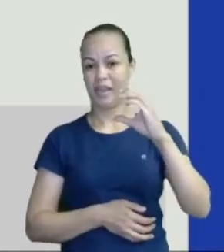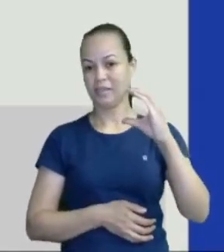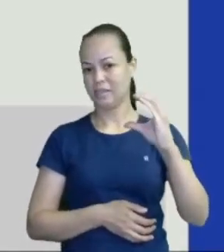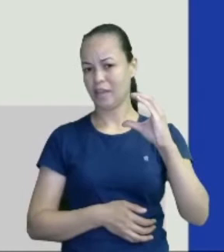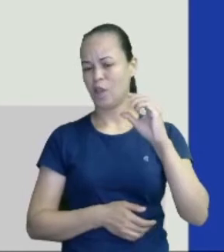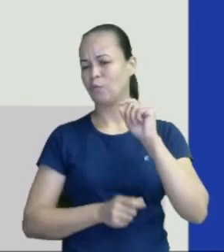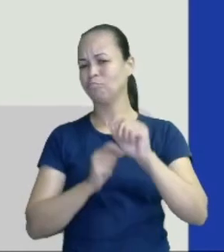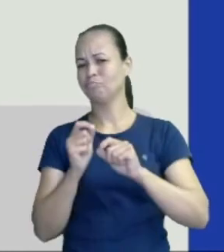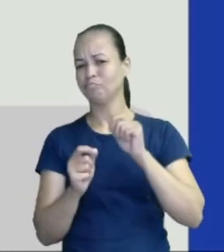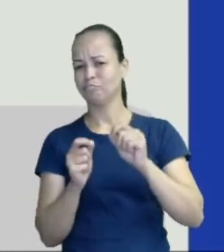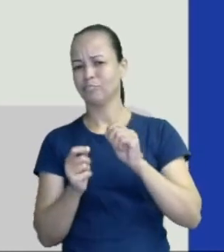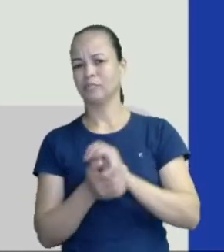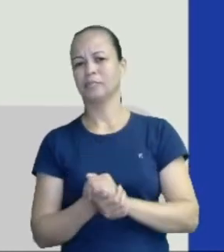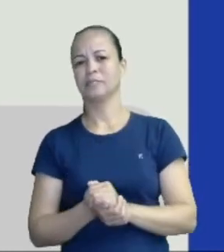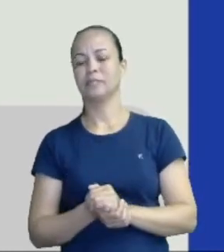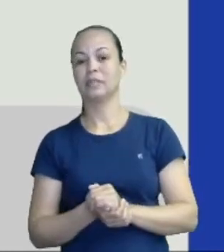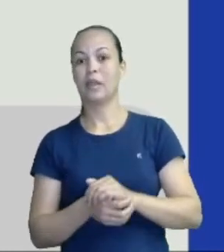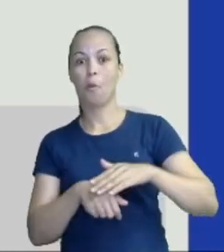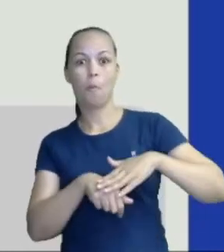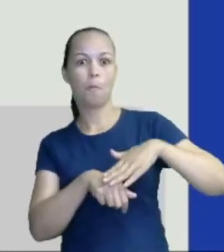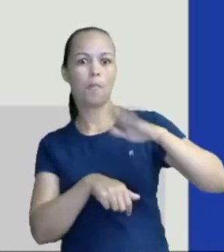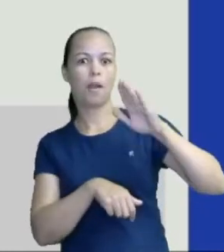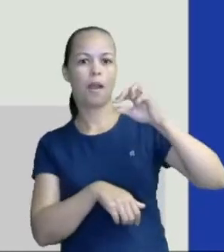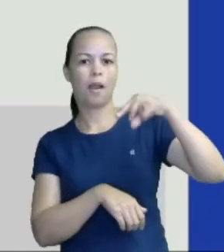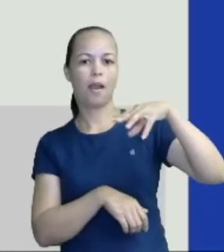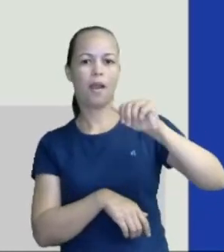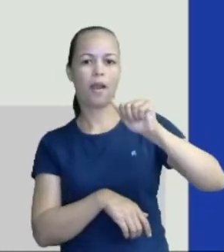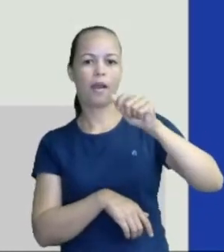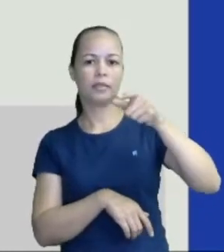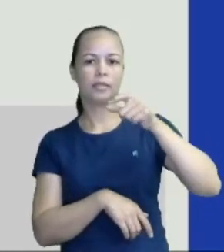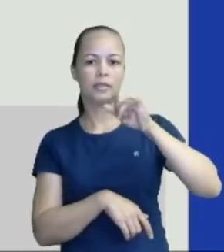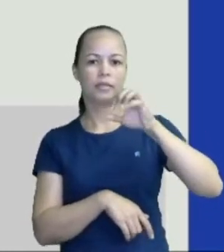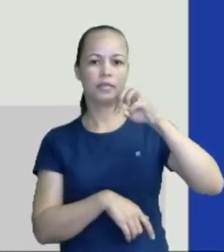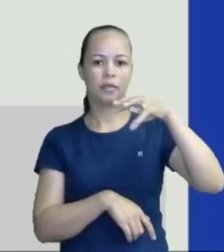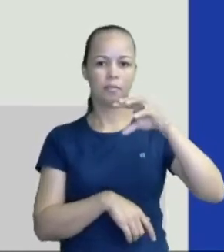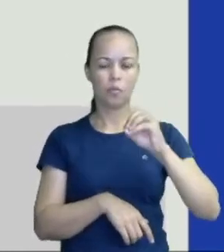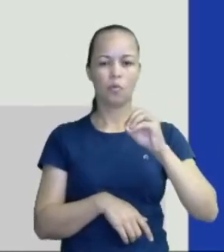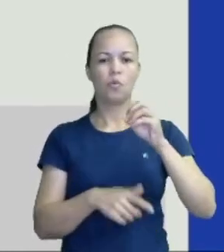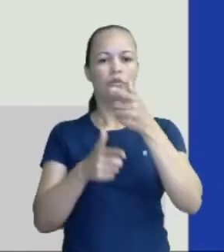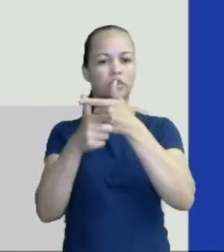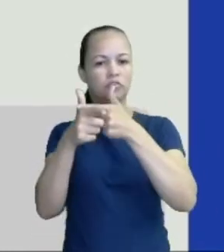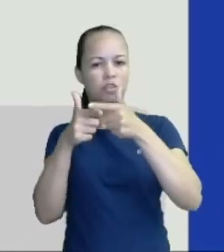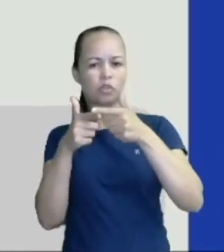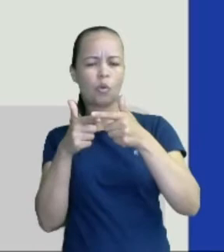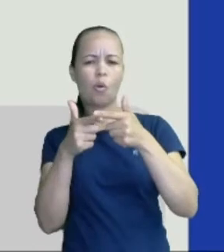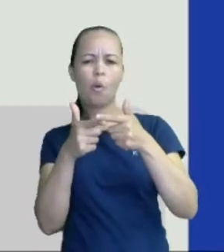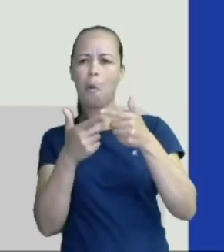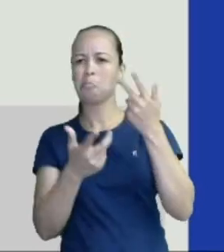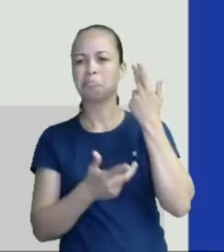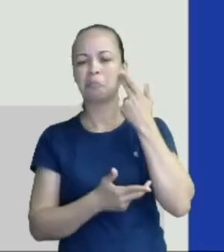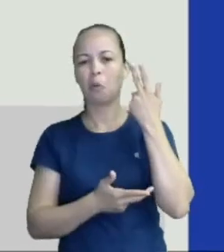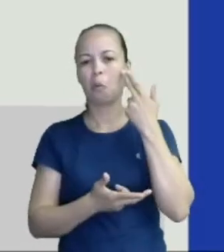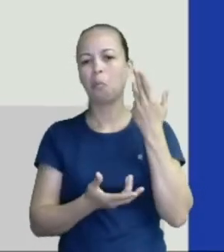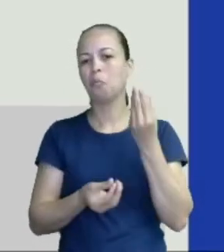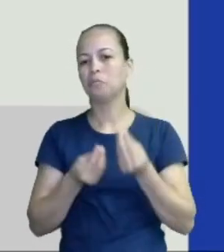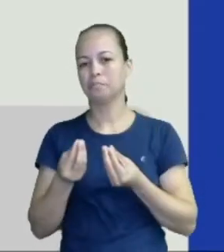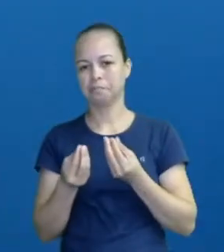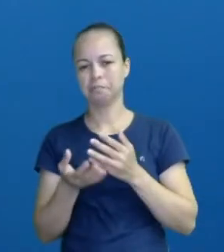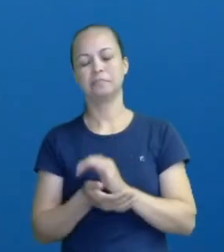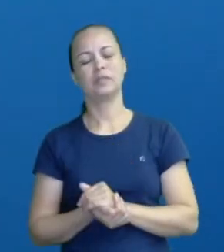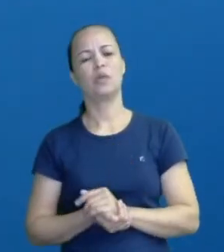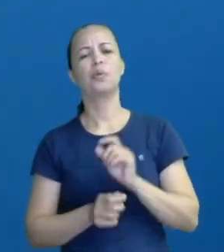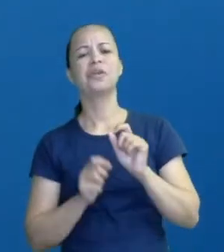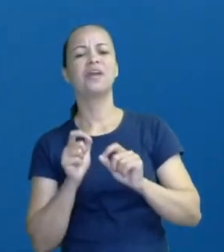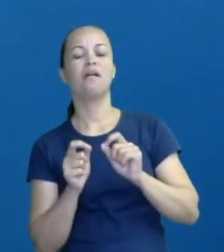é MDC? É o máximo divisor comum, tá certo? Então, o que é o máximo divisor